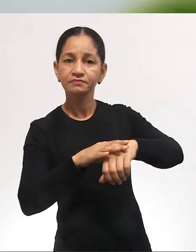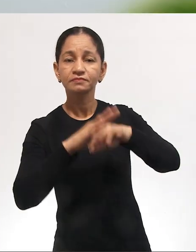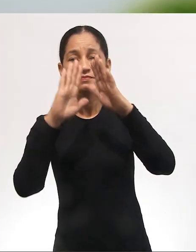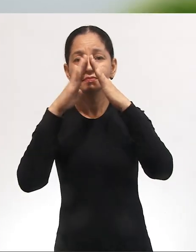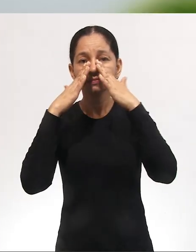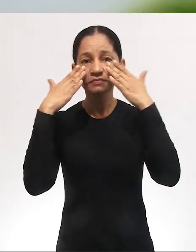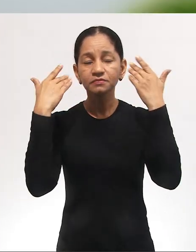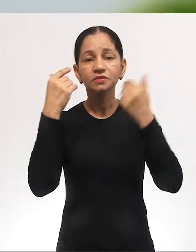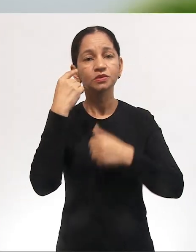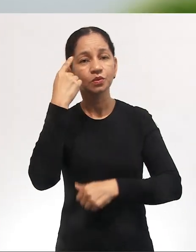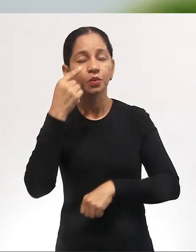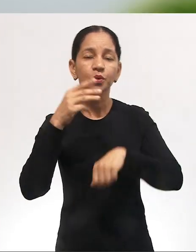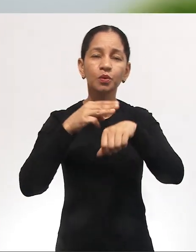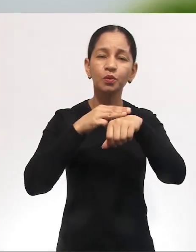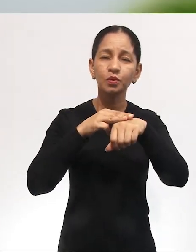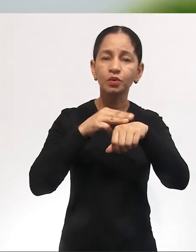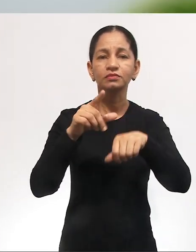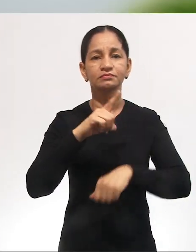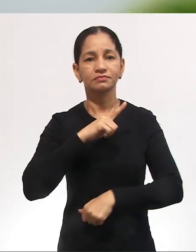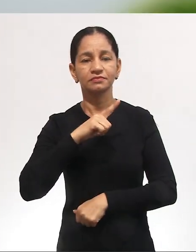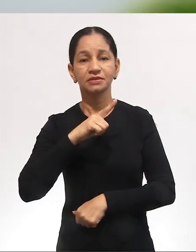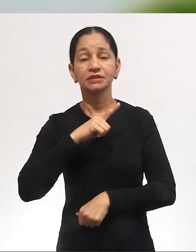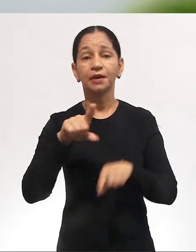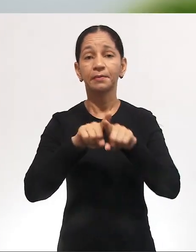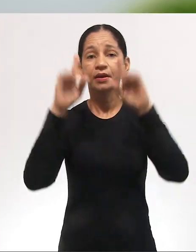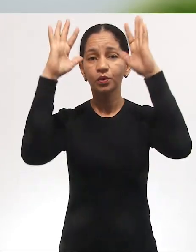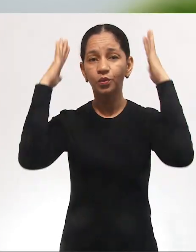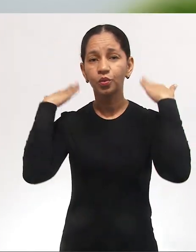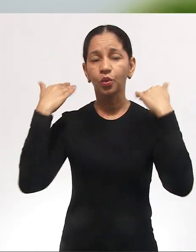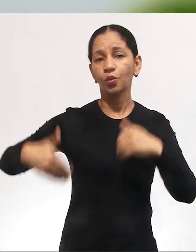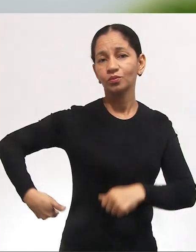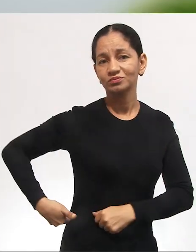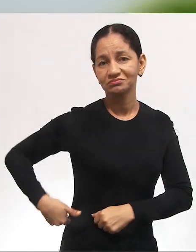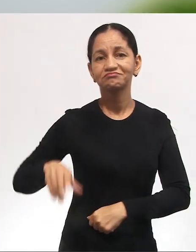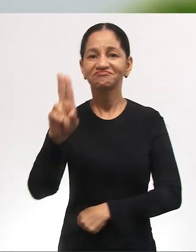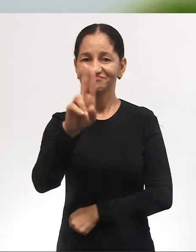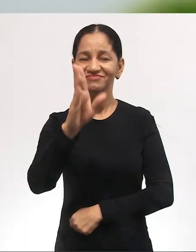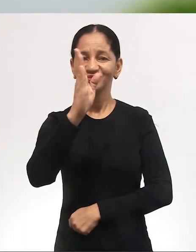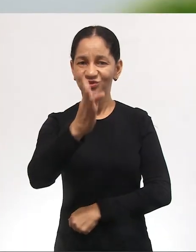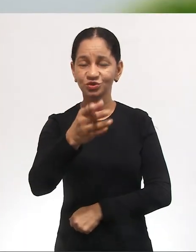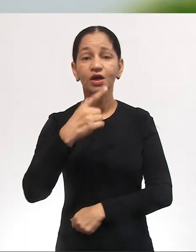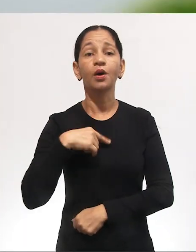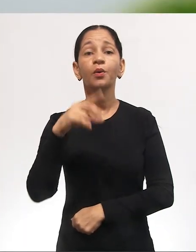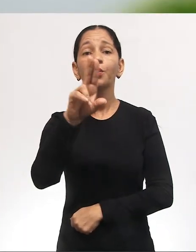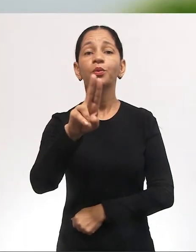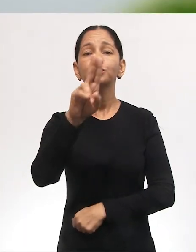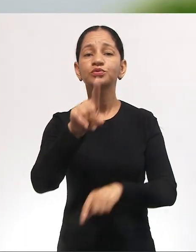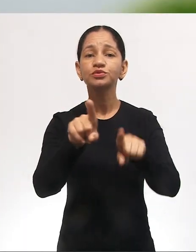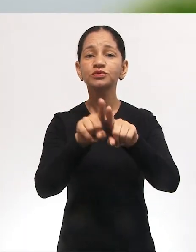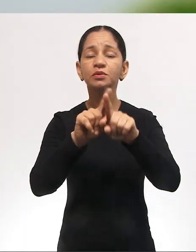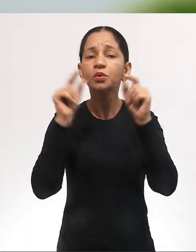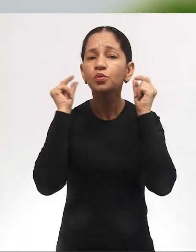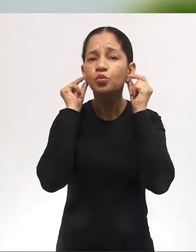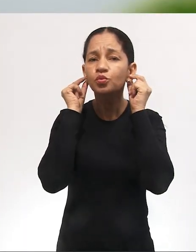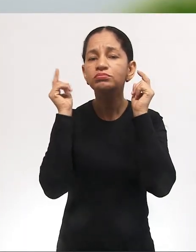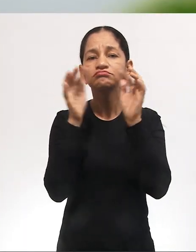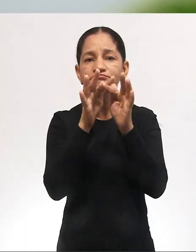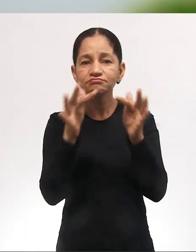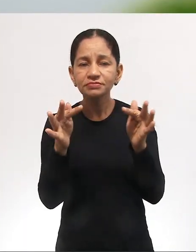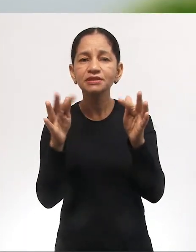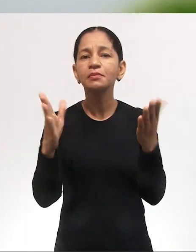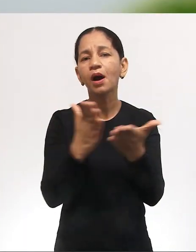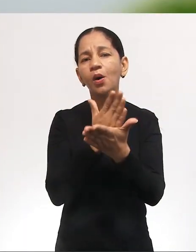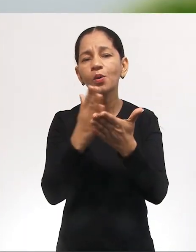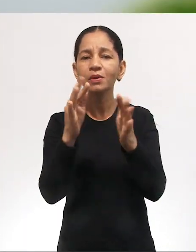parda, olhos castanhos, cabelo castanho comprido, estou com brincos pequenos com algumas